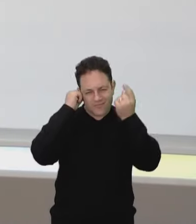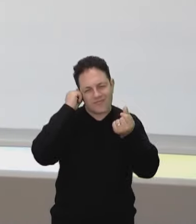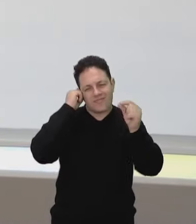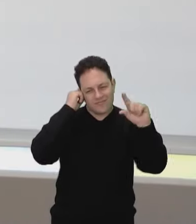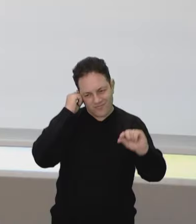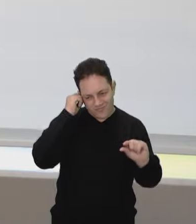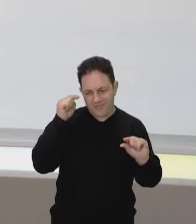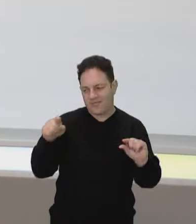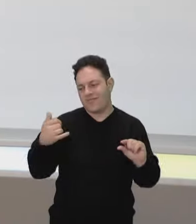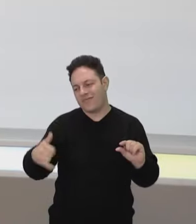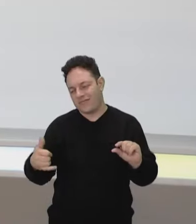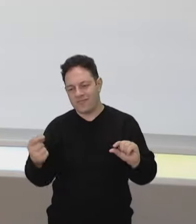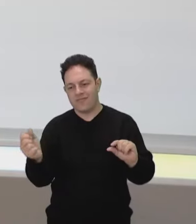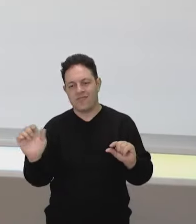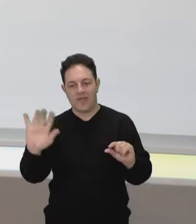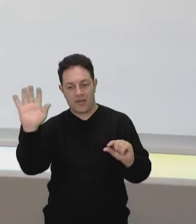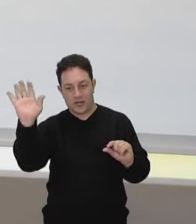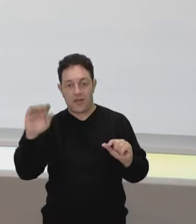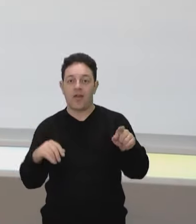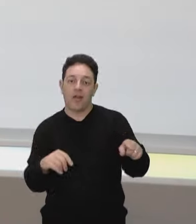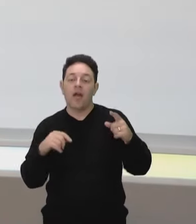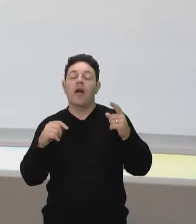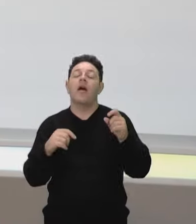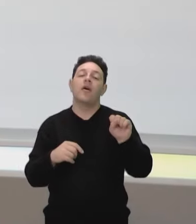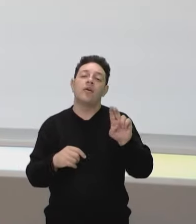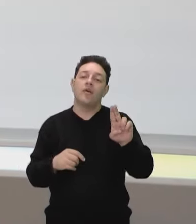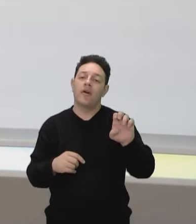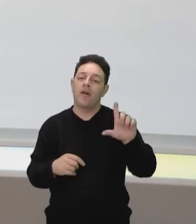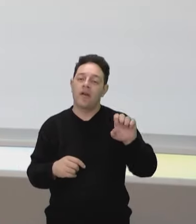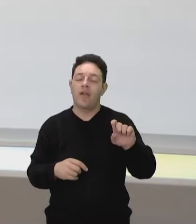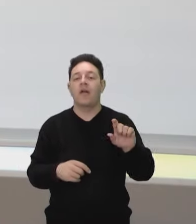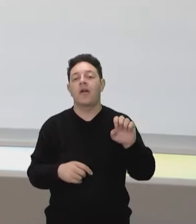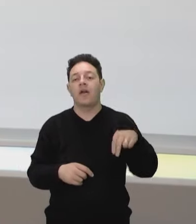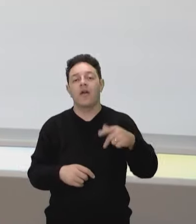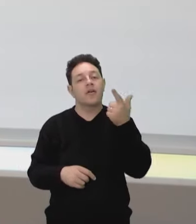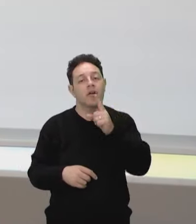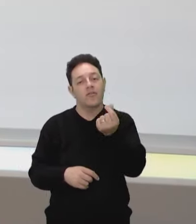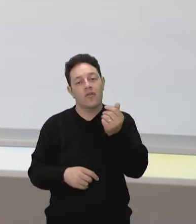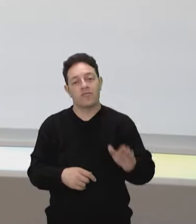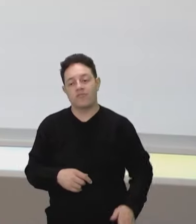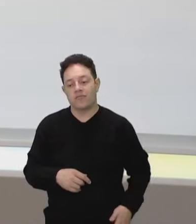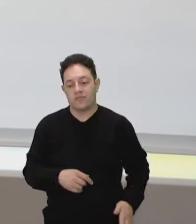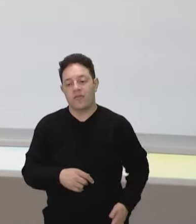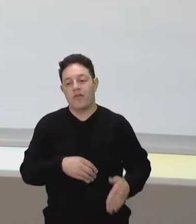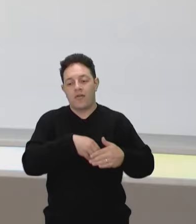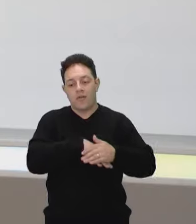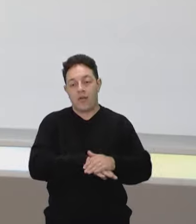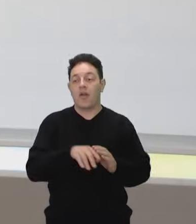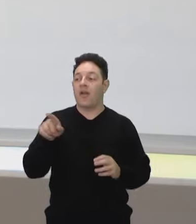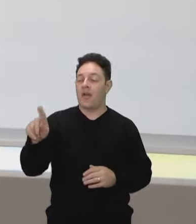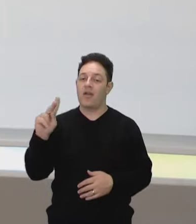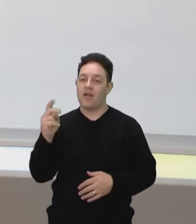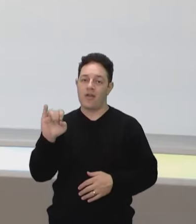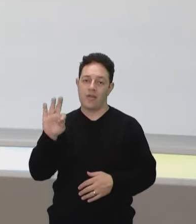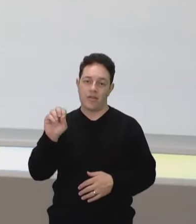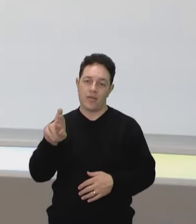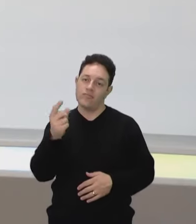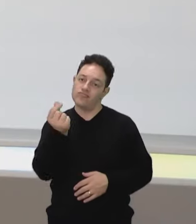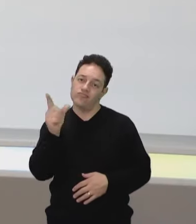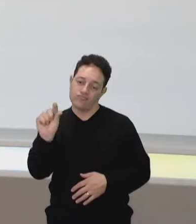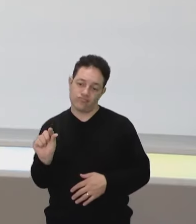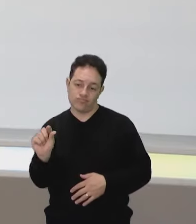que o celular e a Suelen tinha mais dinheiro no bolso. E o Heitor tinha um pouco menos de dinheiro no